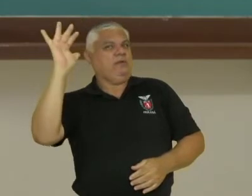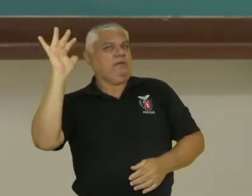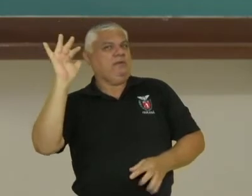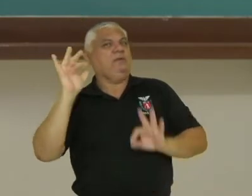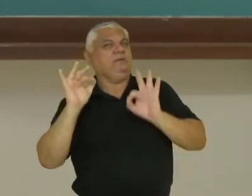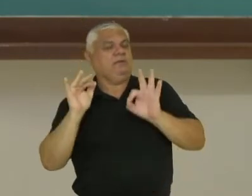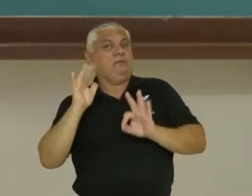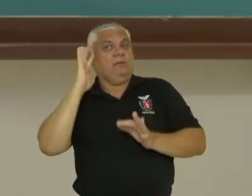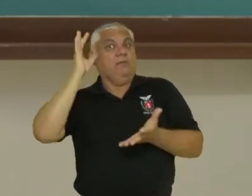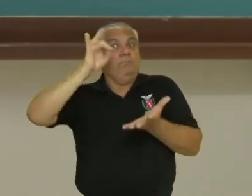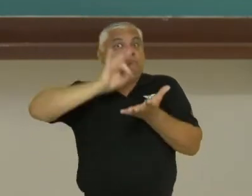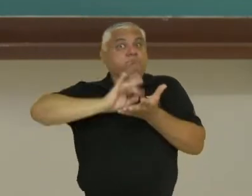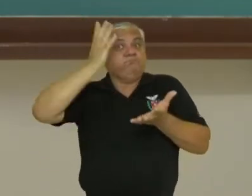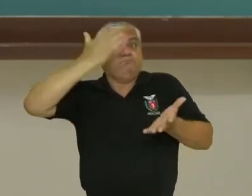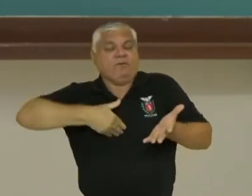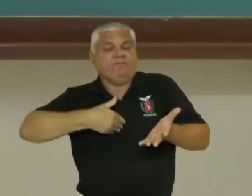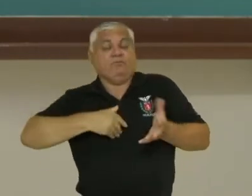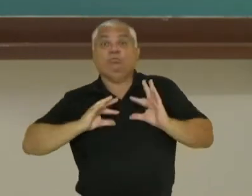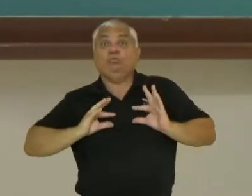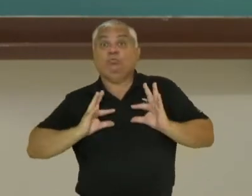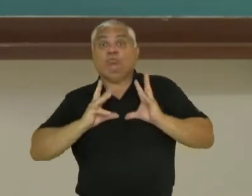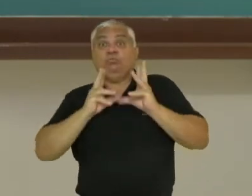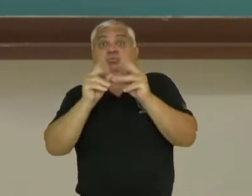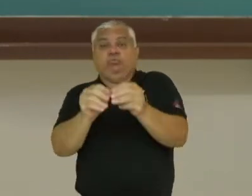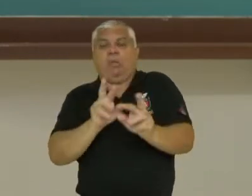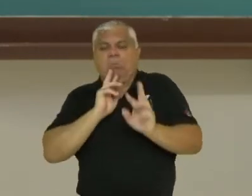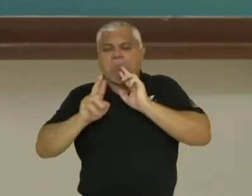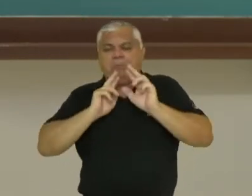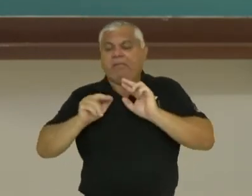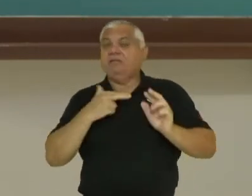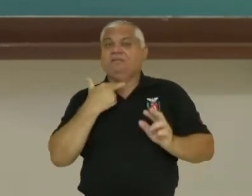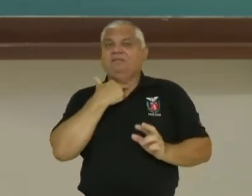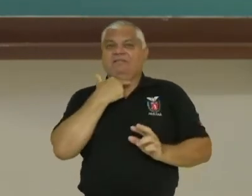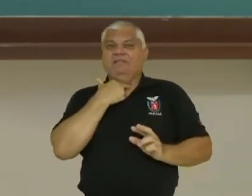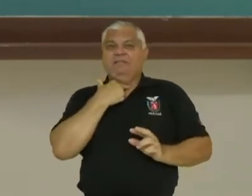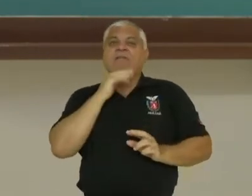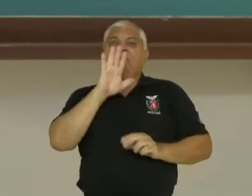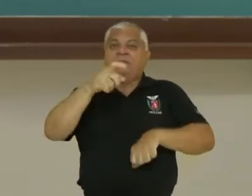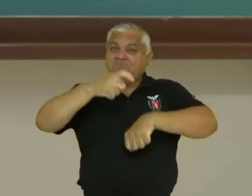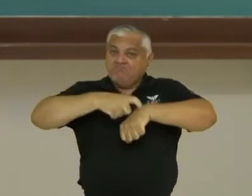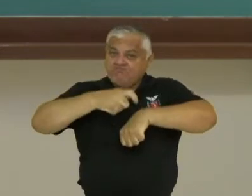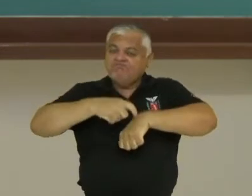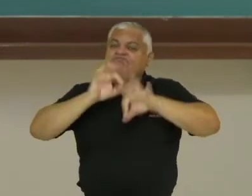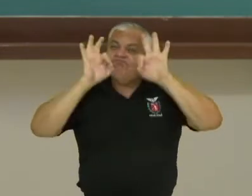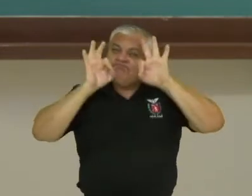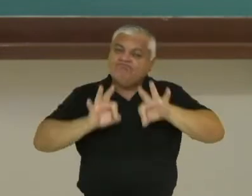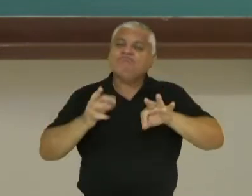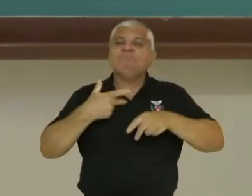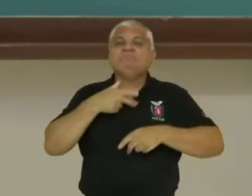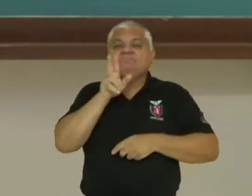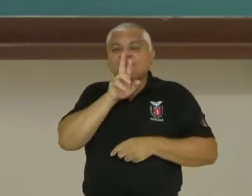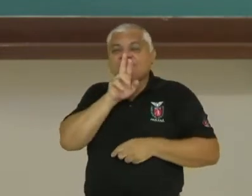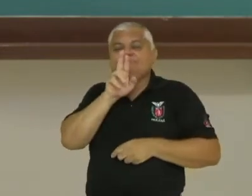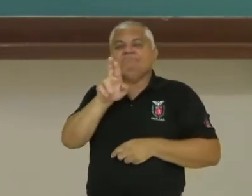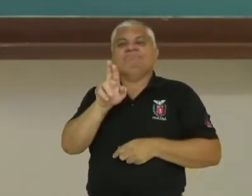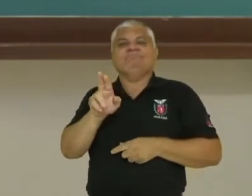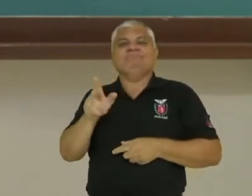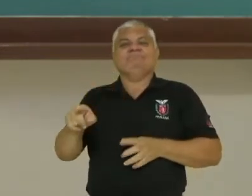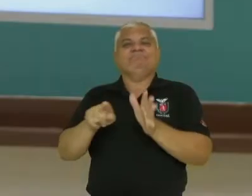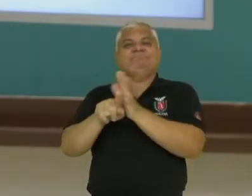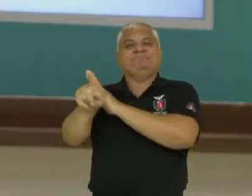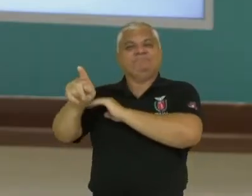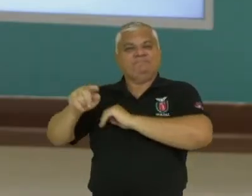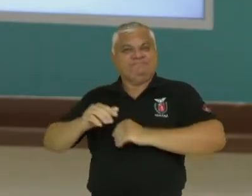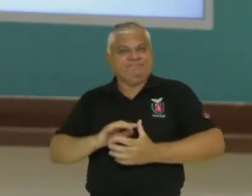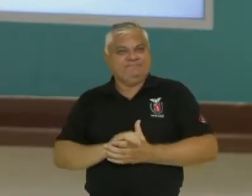teoria ela não consegue responder todas as questões, mas para o momento ela vai satisfazer as nossas